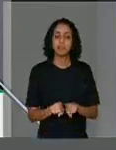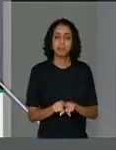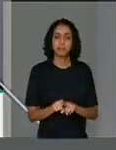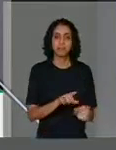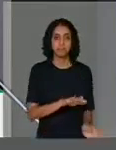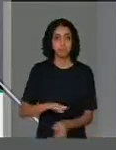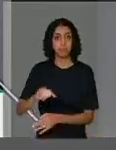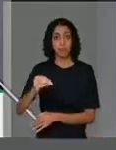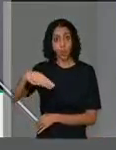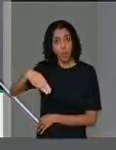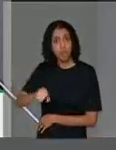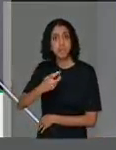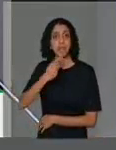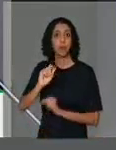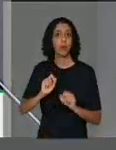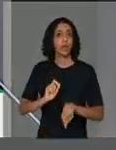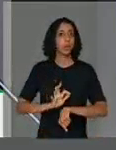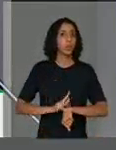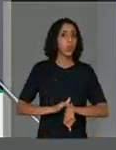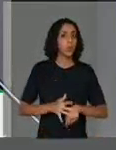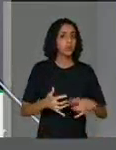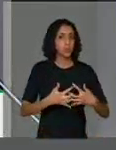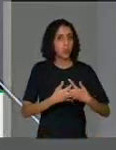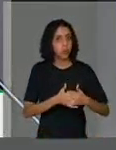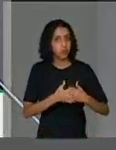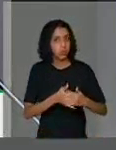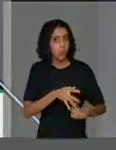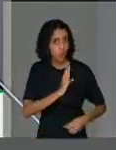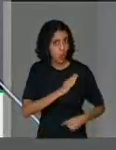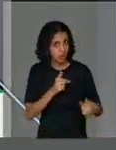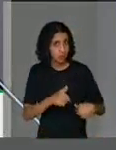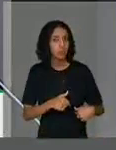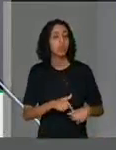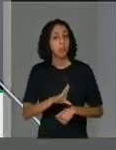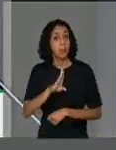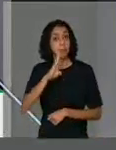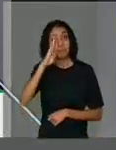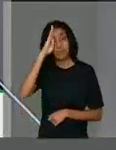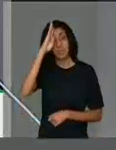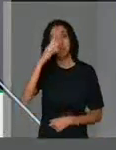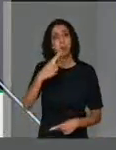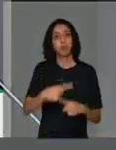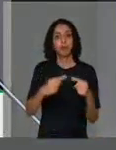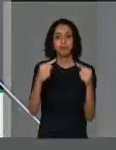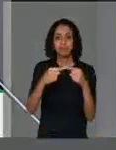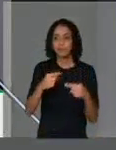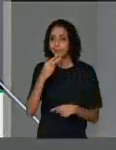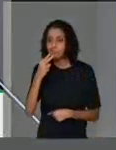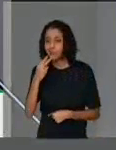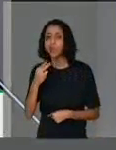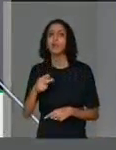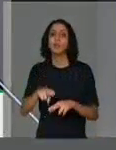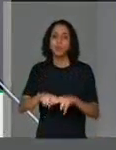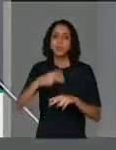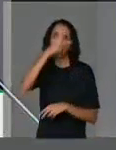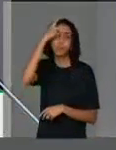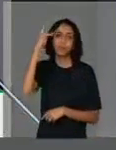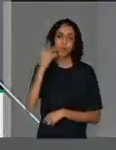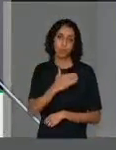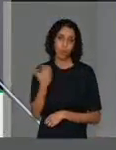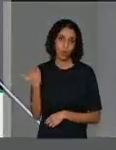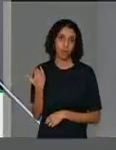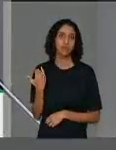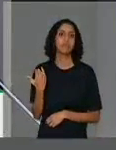as doenças cardiovasculares são as principais causas de morte em todo o mundo, ocasionando